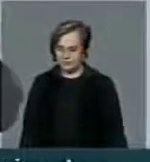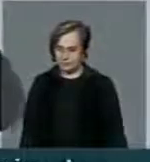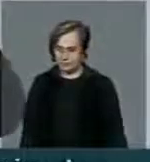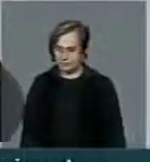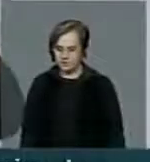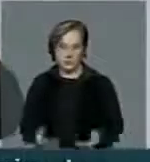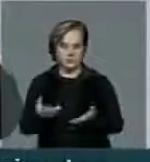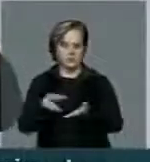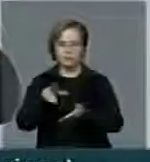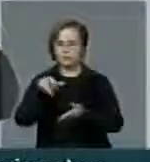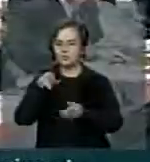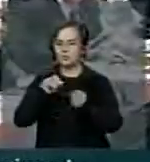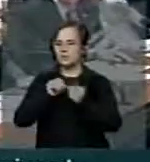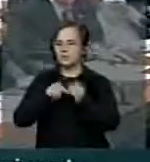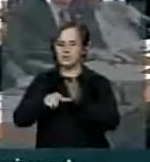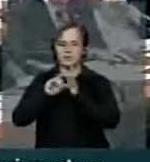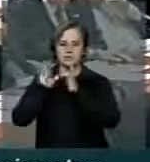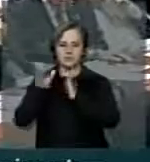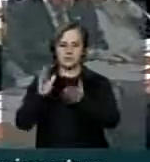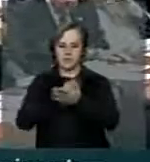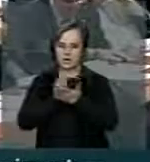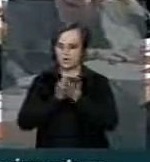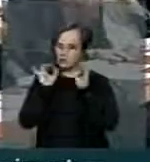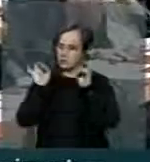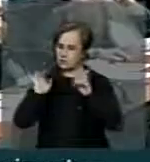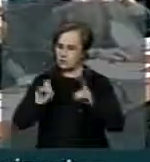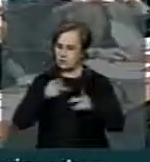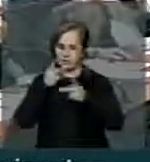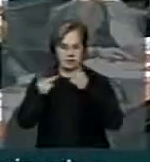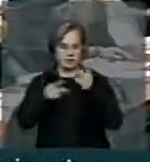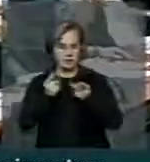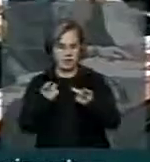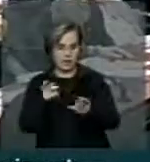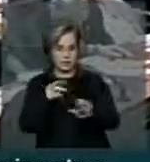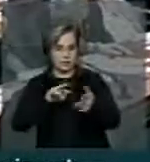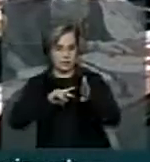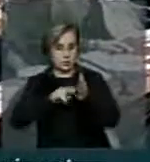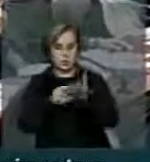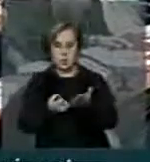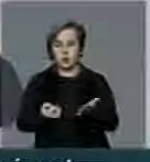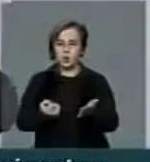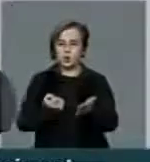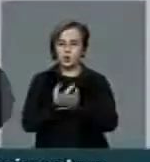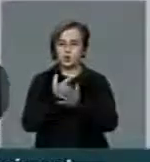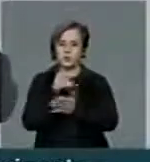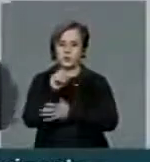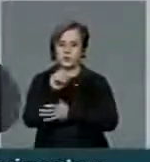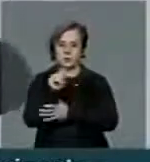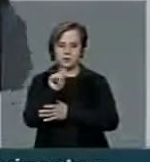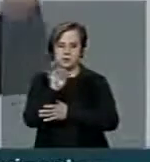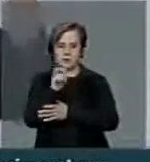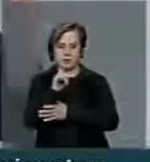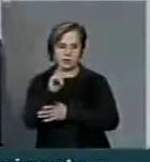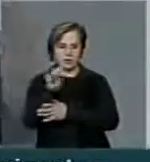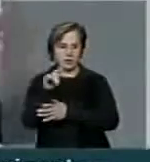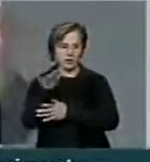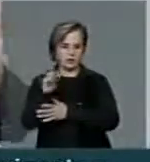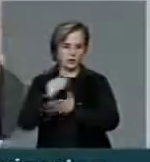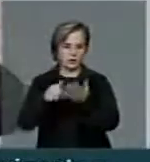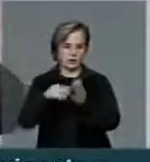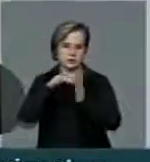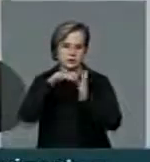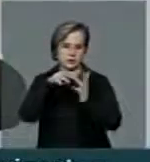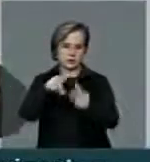nunca foi feito. Uma revista especializada diz que foi a maior compra de imagens de satélite já feita de uma única vez em todo o mundo, exceto, obviamente,